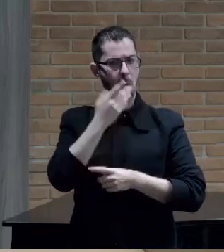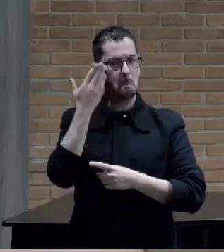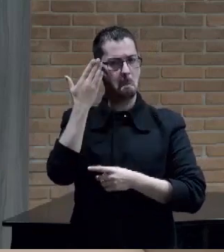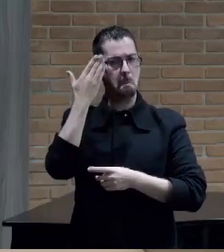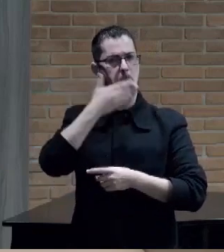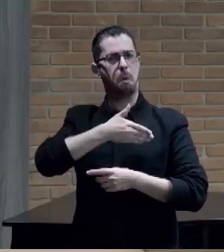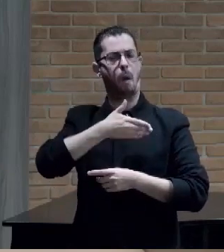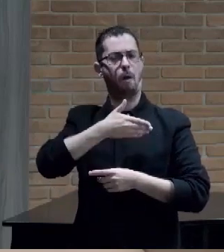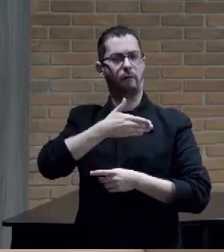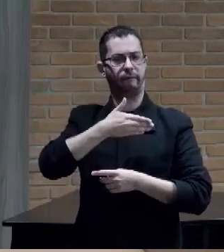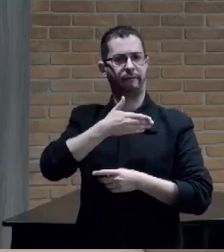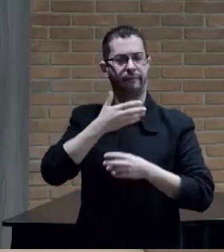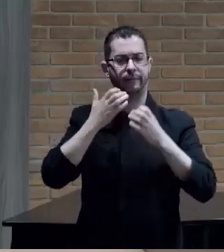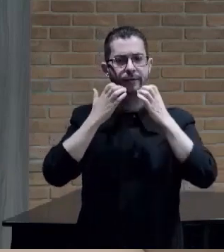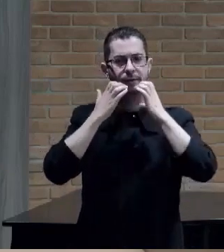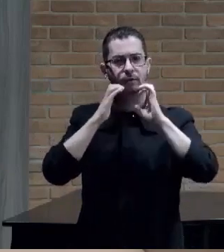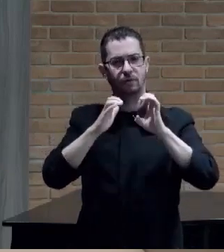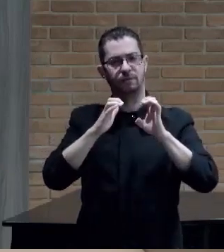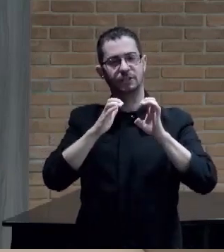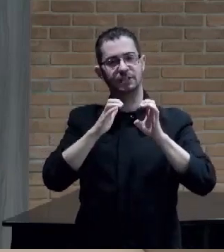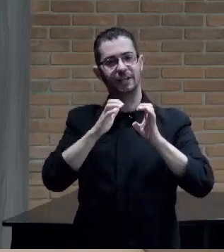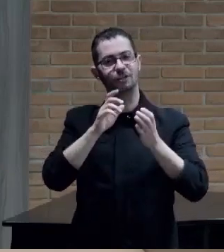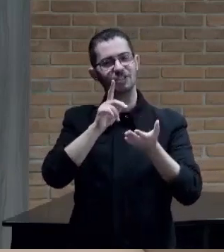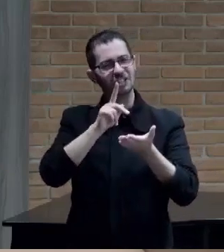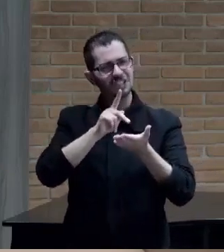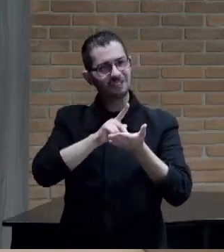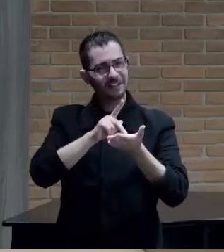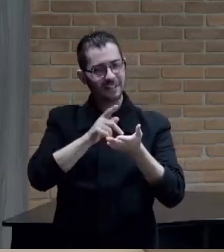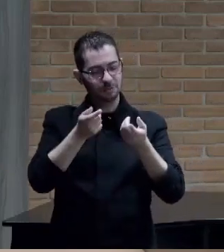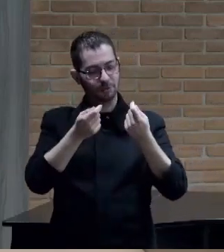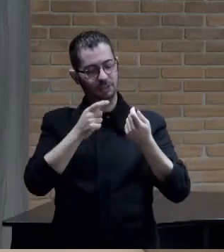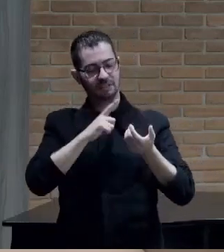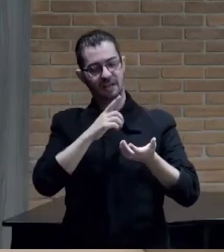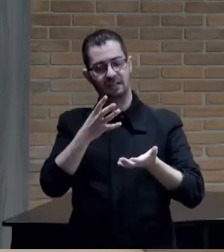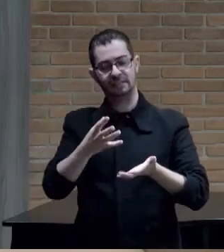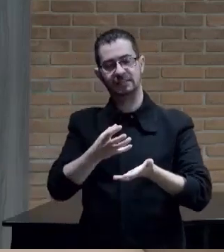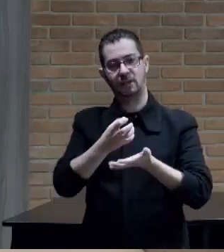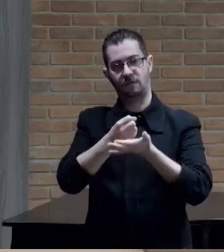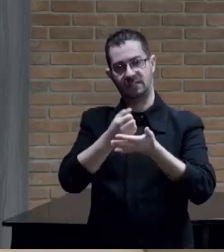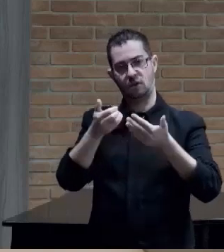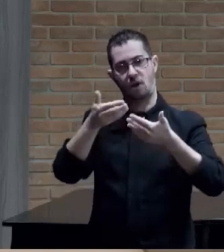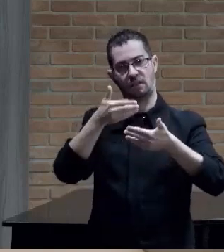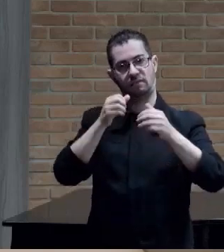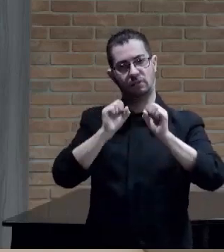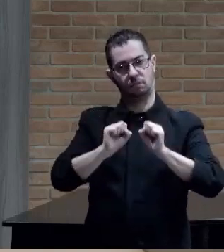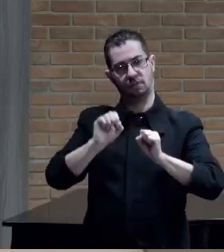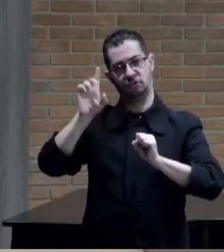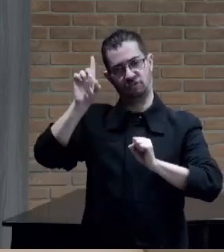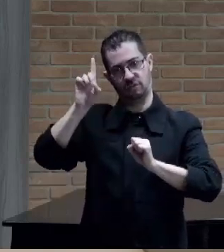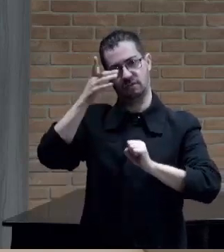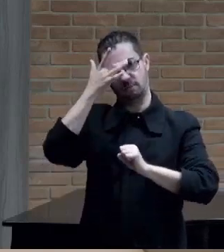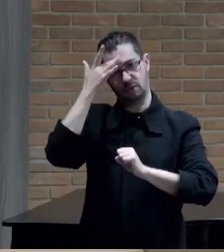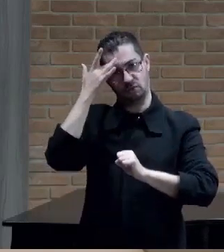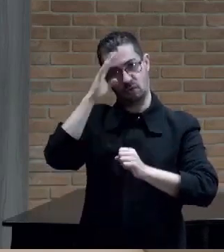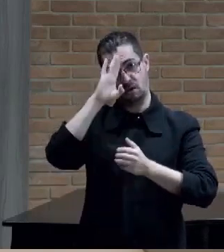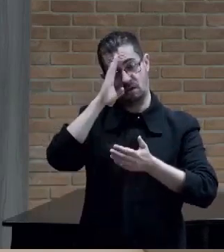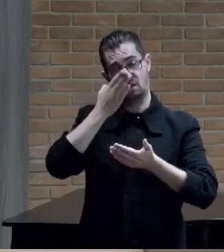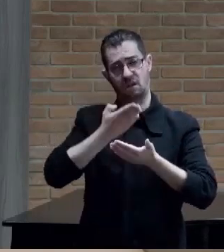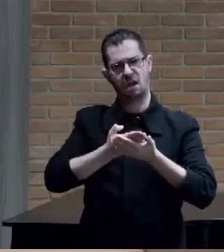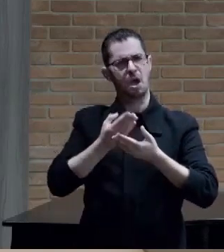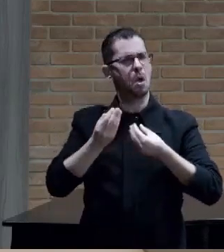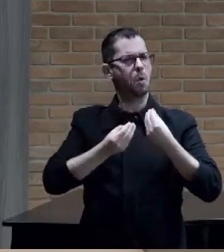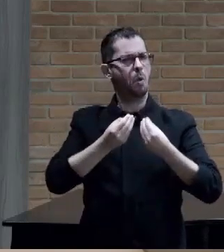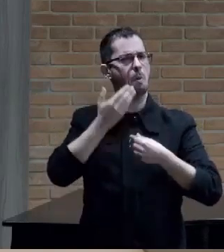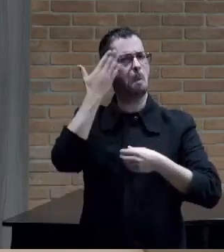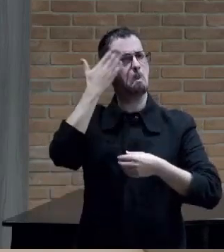o evangelho é de fato o poder de Deus para a salvação daquele que crê, de todo aquele que crê? Como que ele